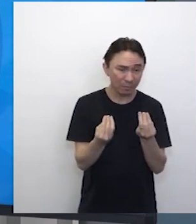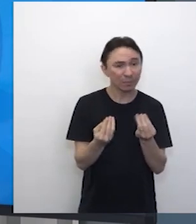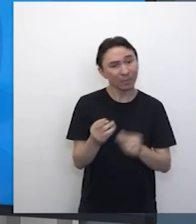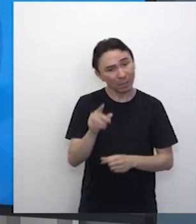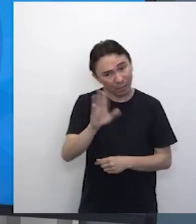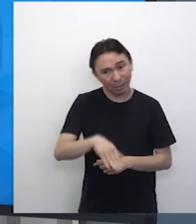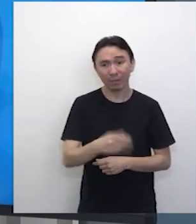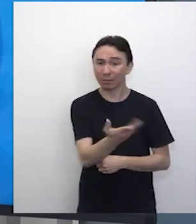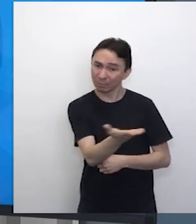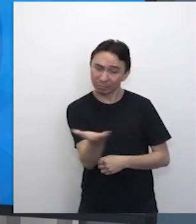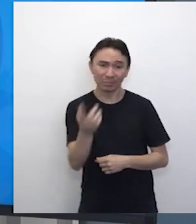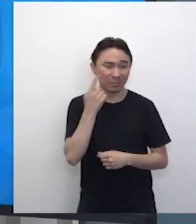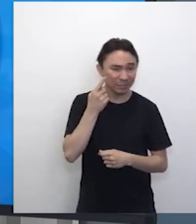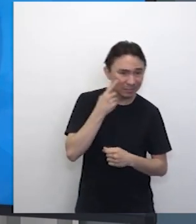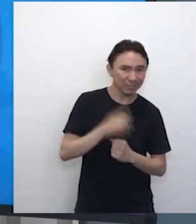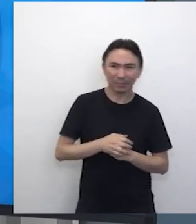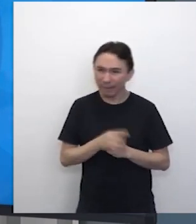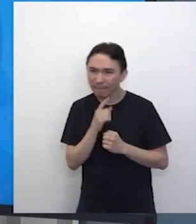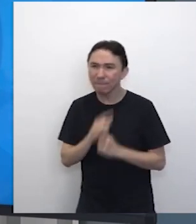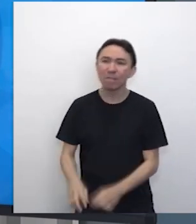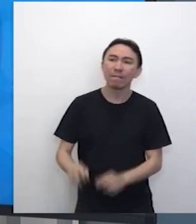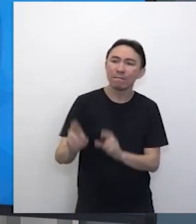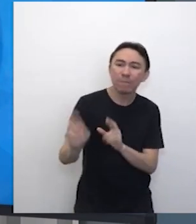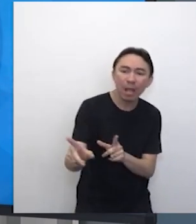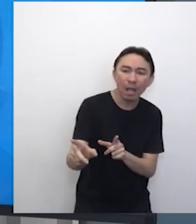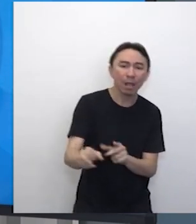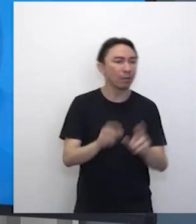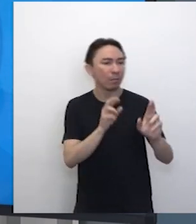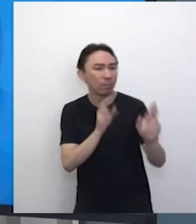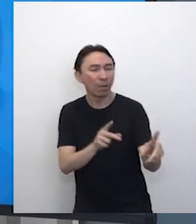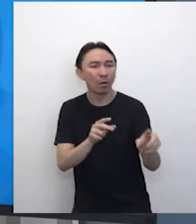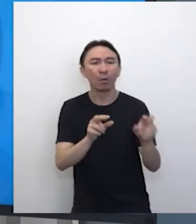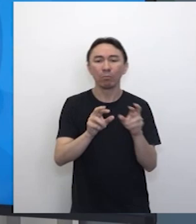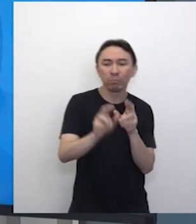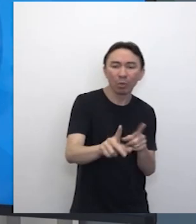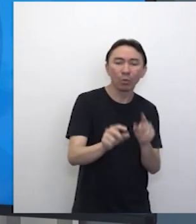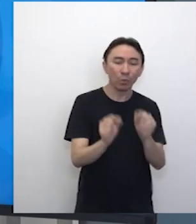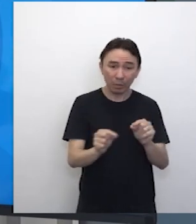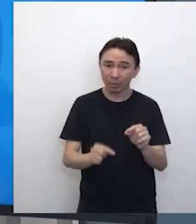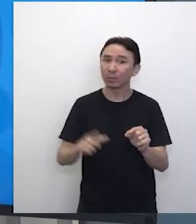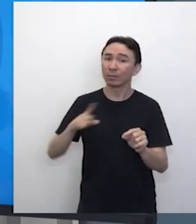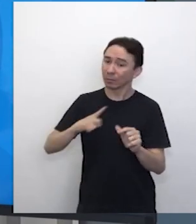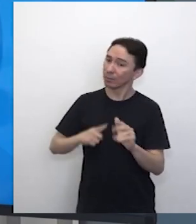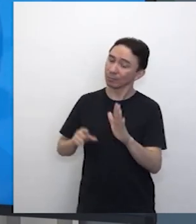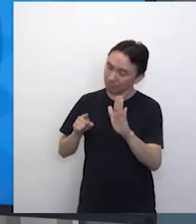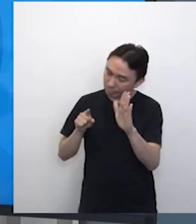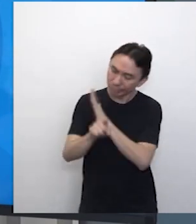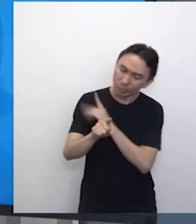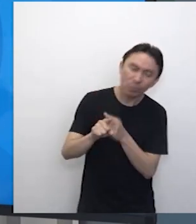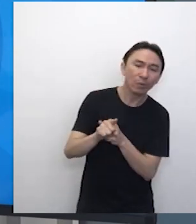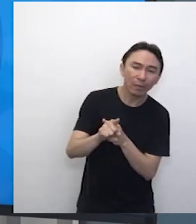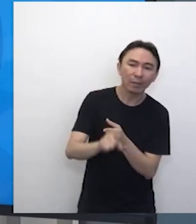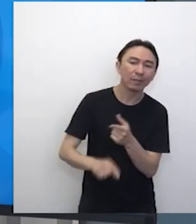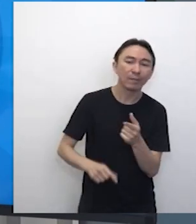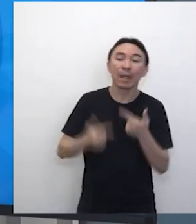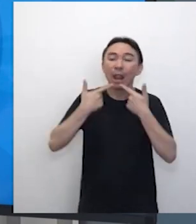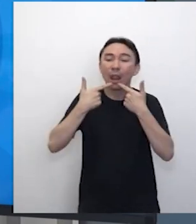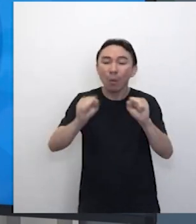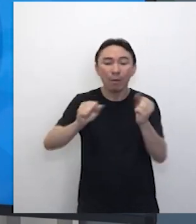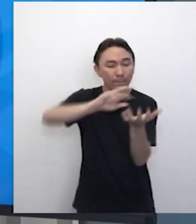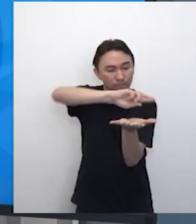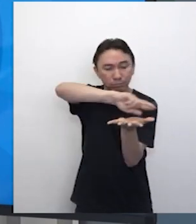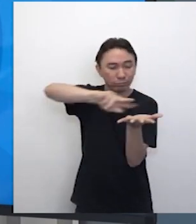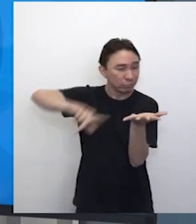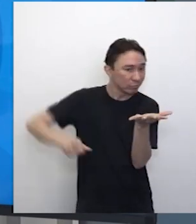saiba diferenciar. Sempre vai ter uma pergunta sobre variações linguísticas. Diferenciar a